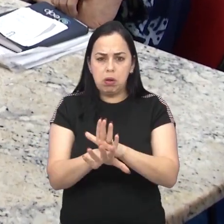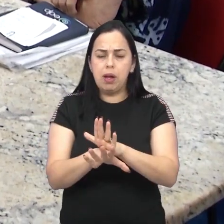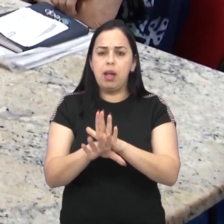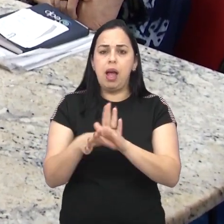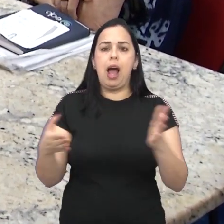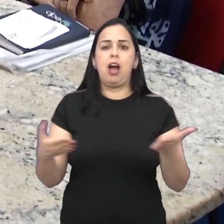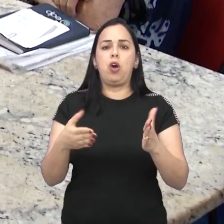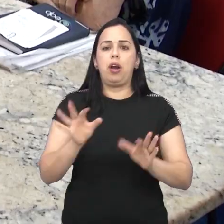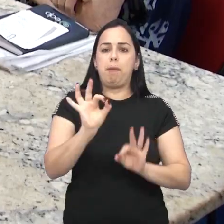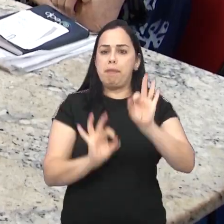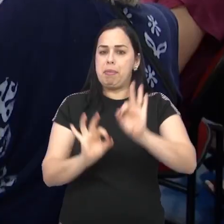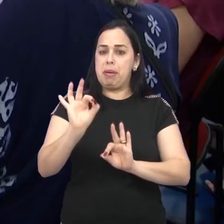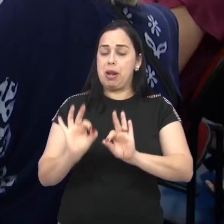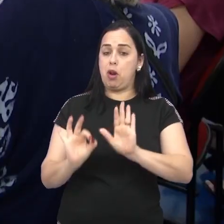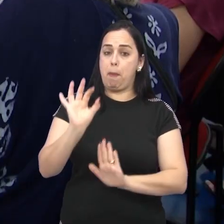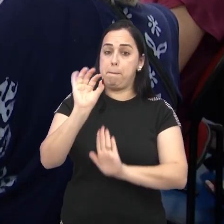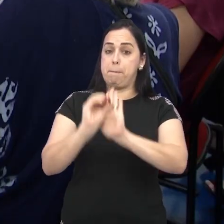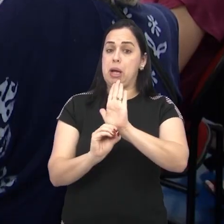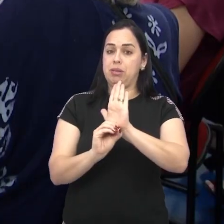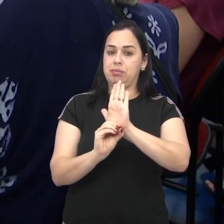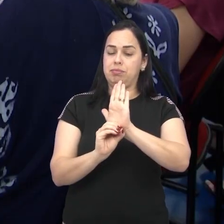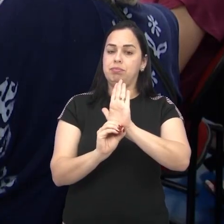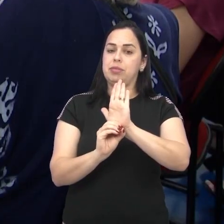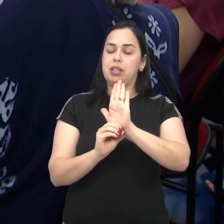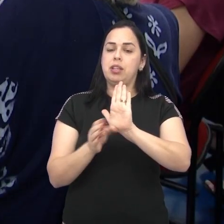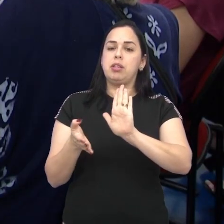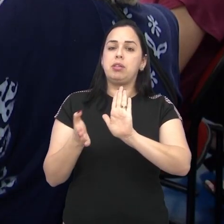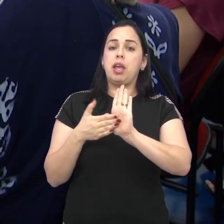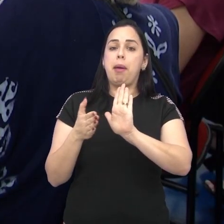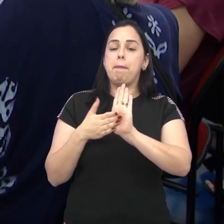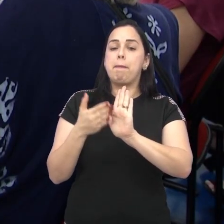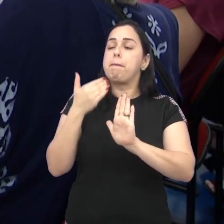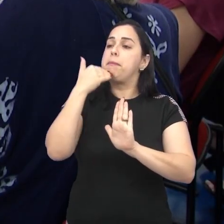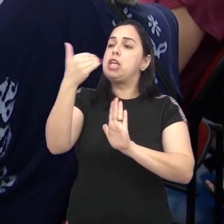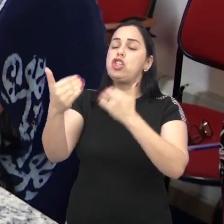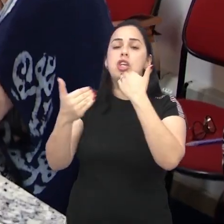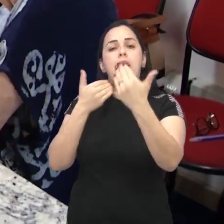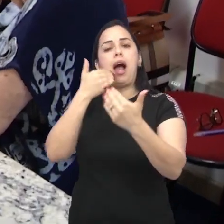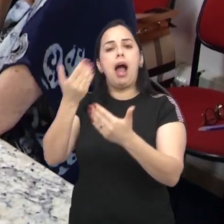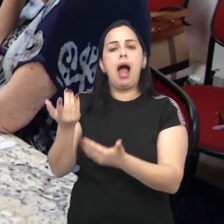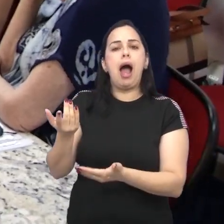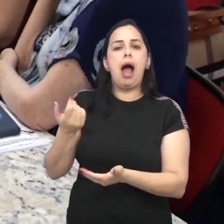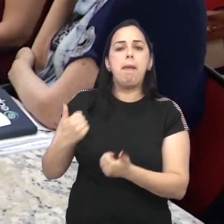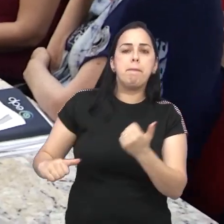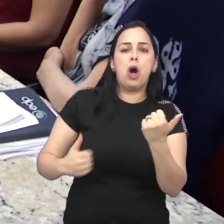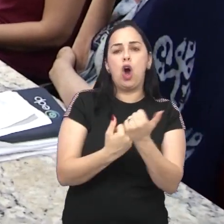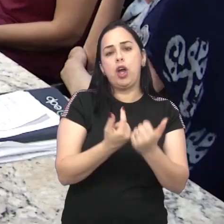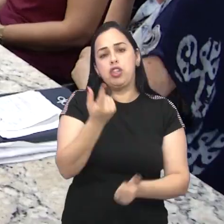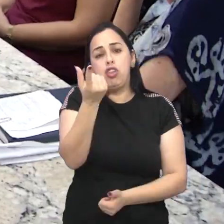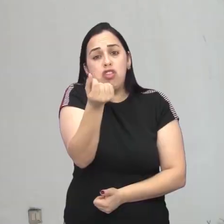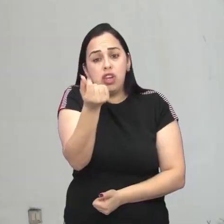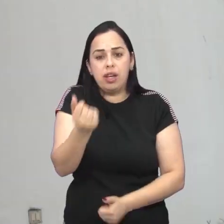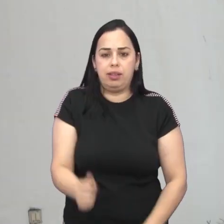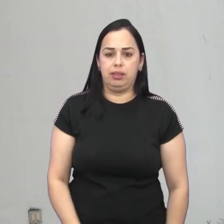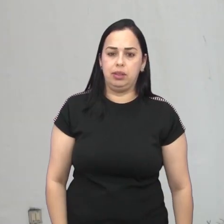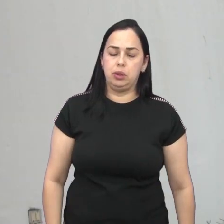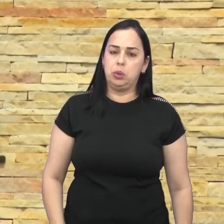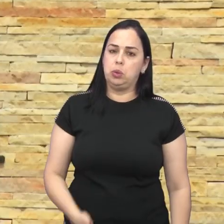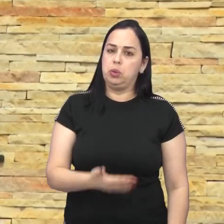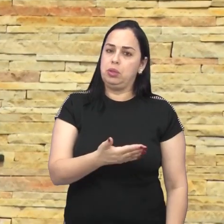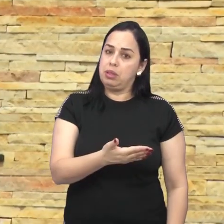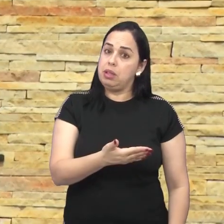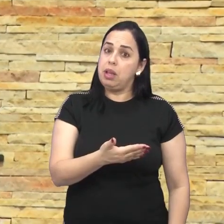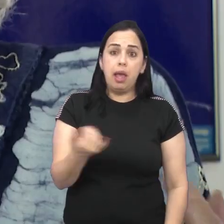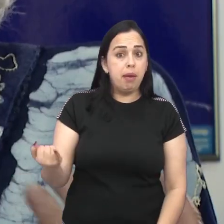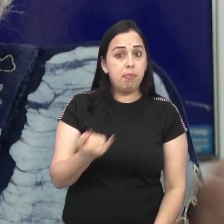reunião da Frente Parlamentar, um ofício deve formalizar o plano e a intenção de buscar apoio financeiro para o GAAC,